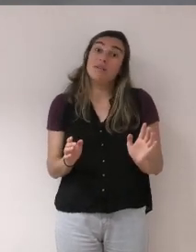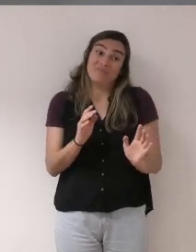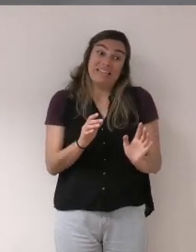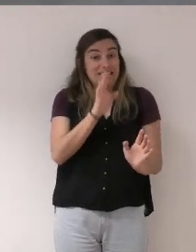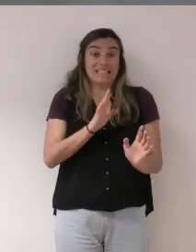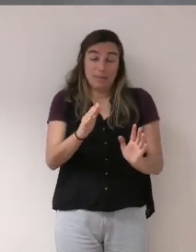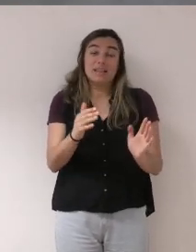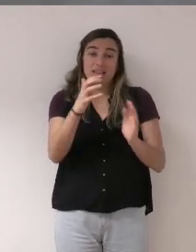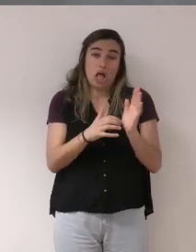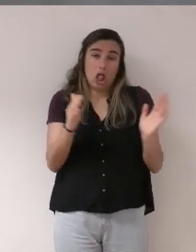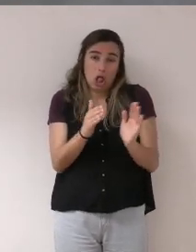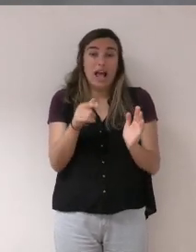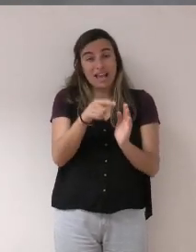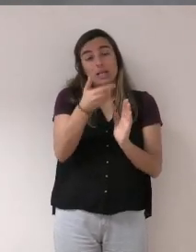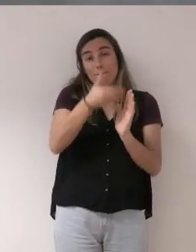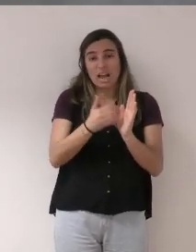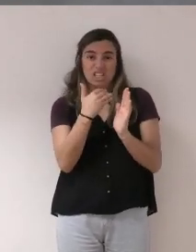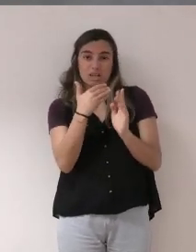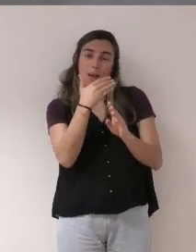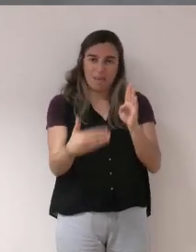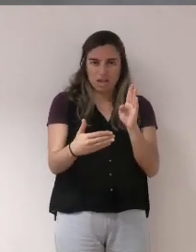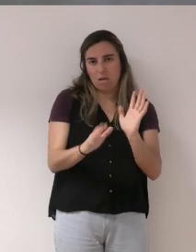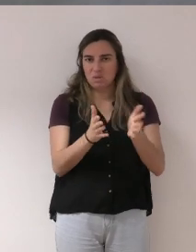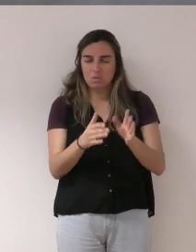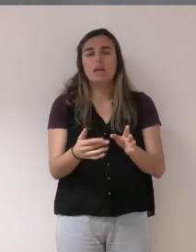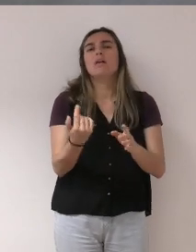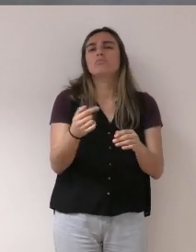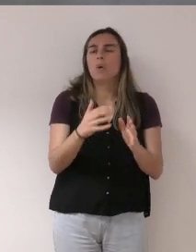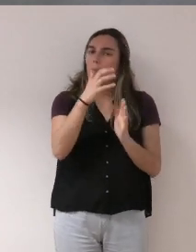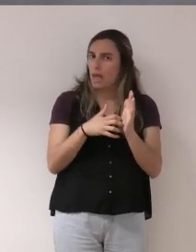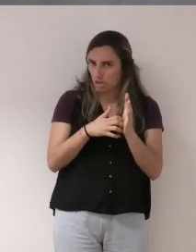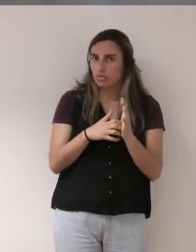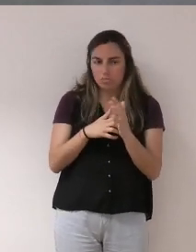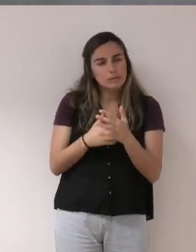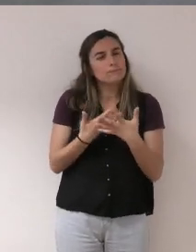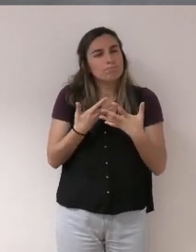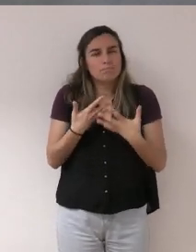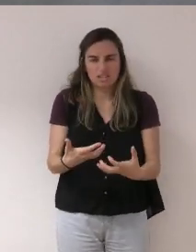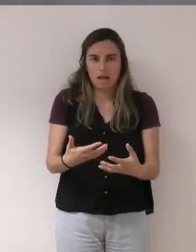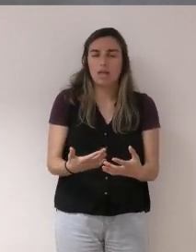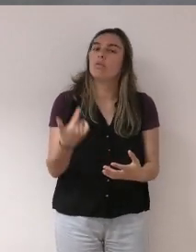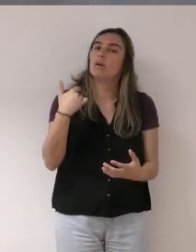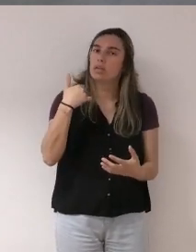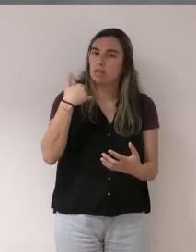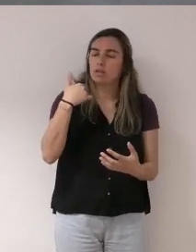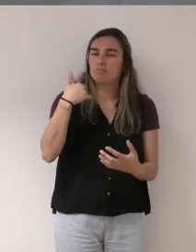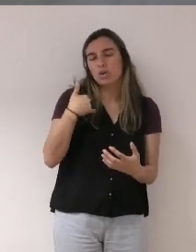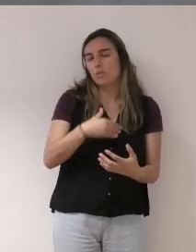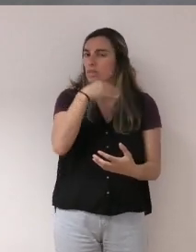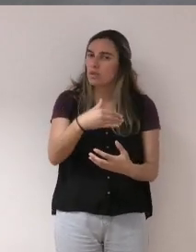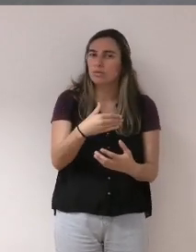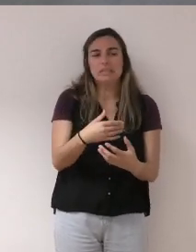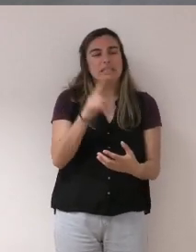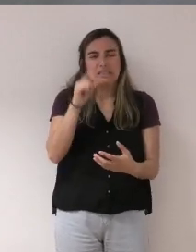contamos, são duas, isto é página e meia, mas é um texto razoavelmente denso e eu temo que